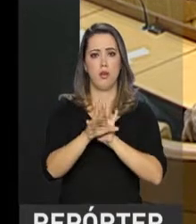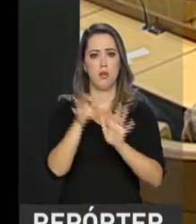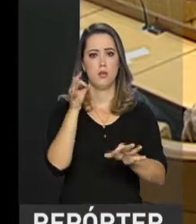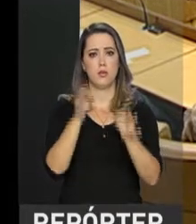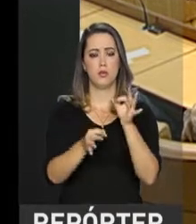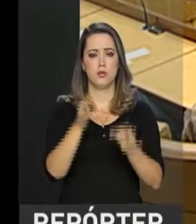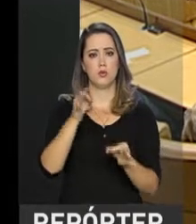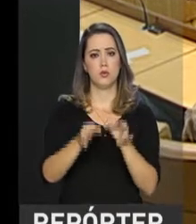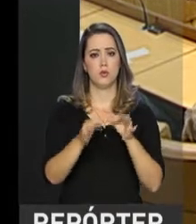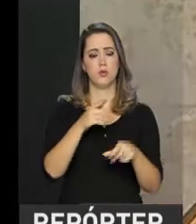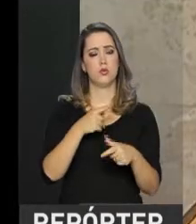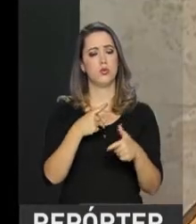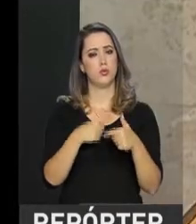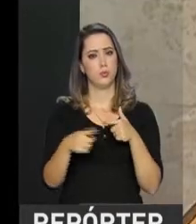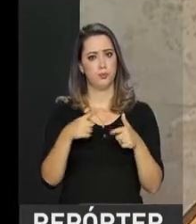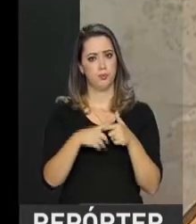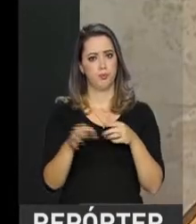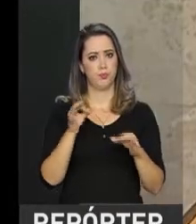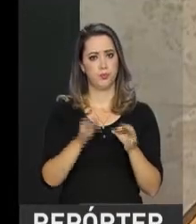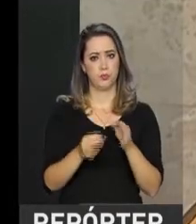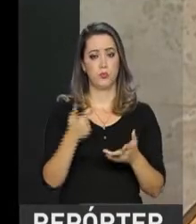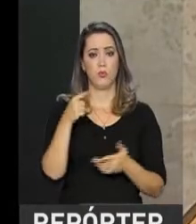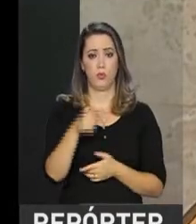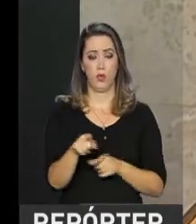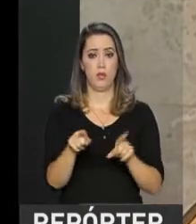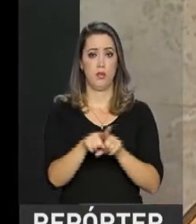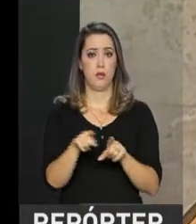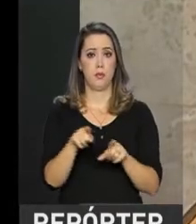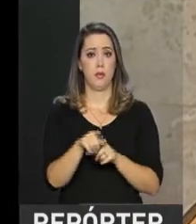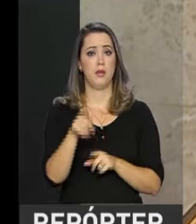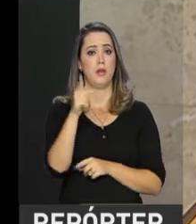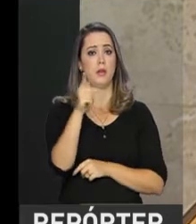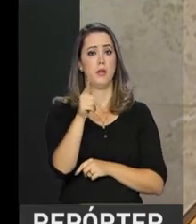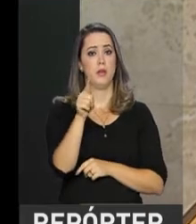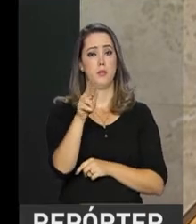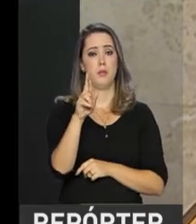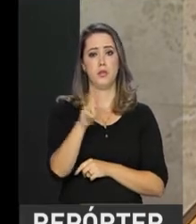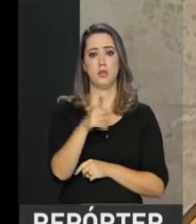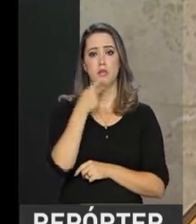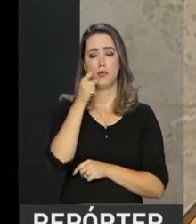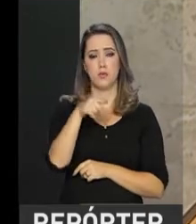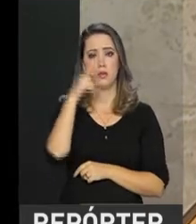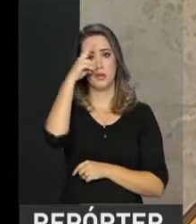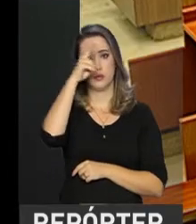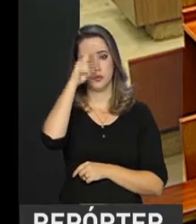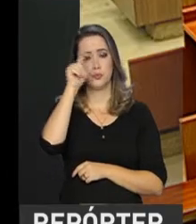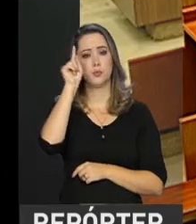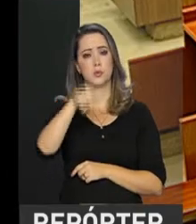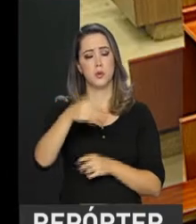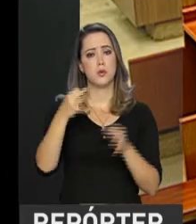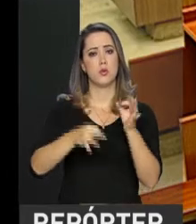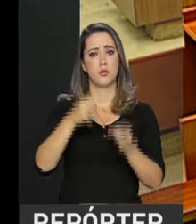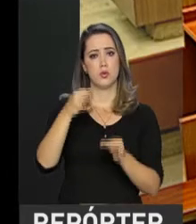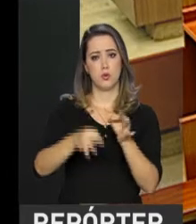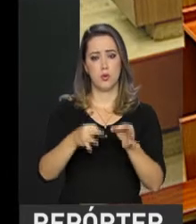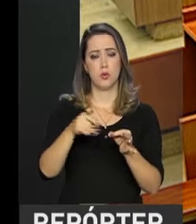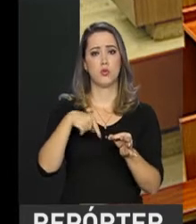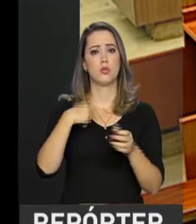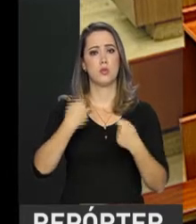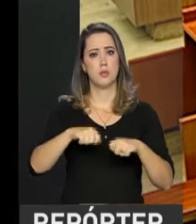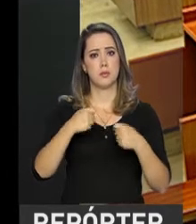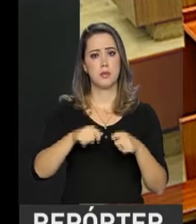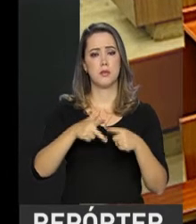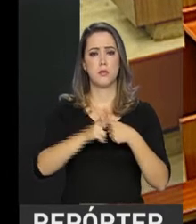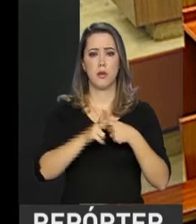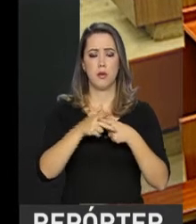momentos de crise ea procuradora geral da república raquel dodge lembrou que é dever da justiça corrigir erros reparar